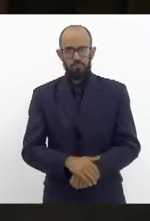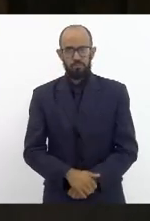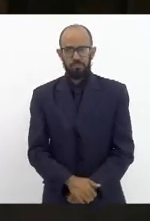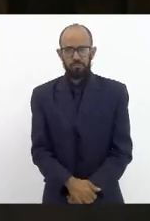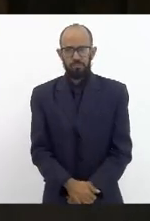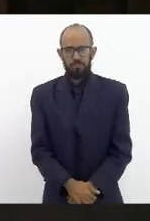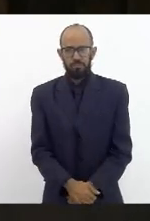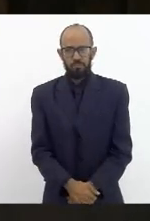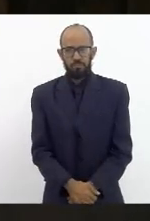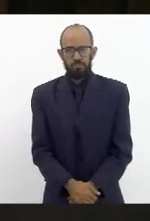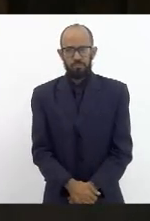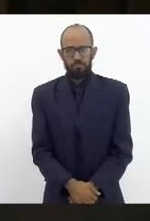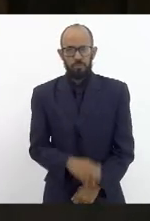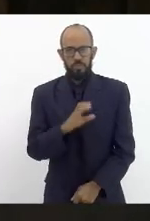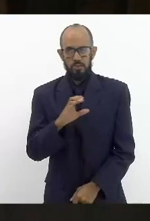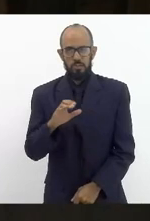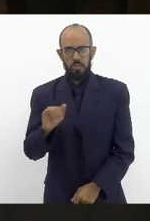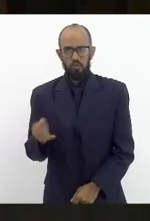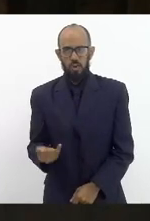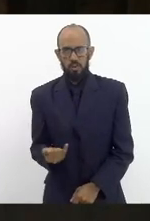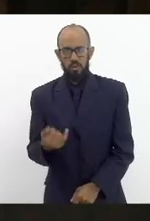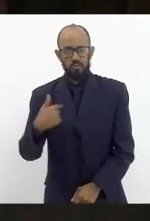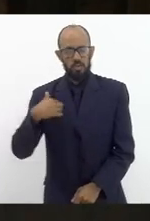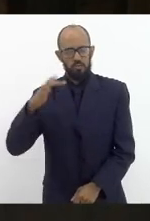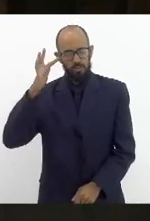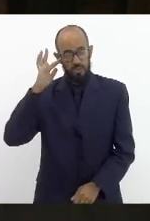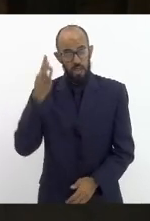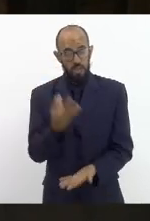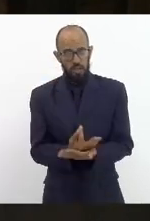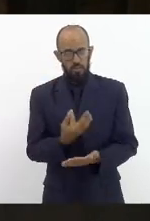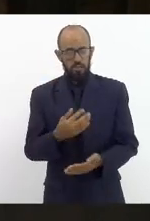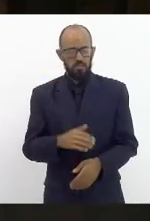Orgânica na CCJ. Tenho certeza disso.